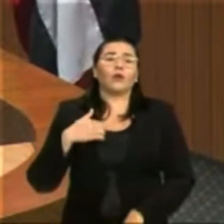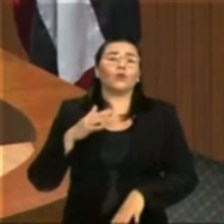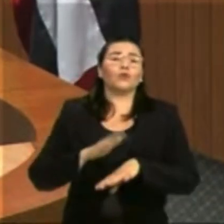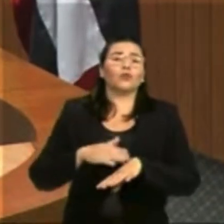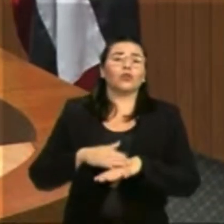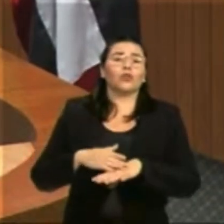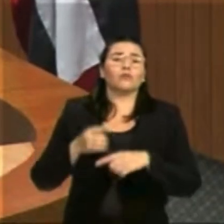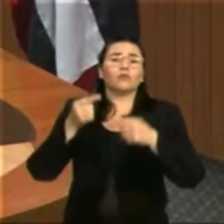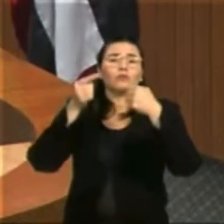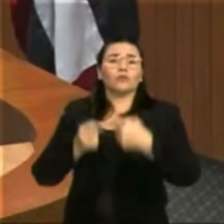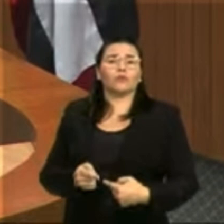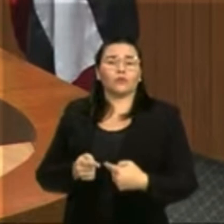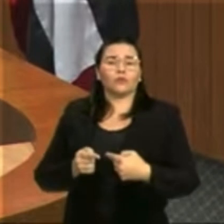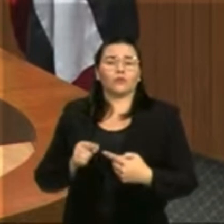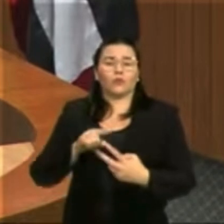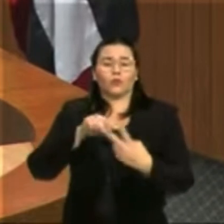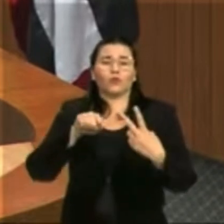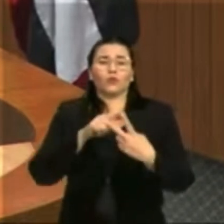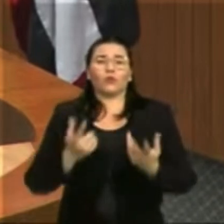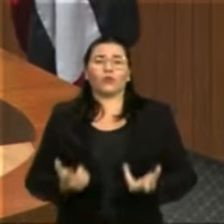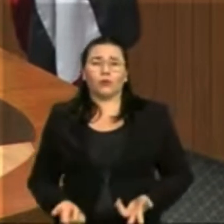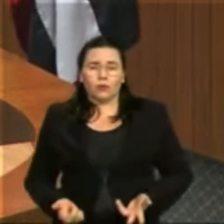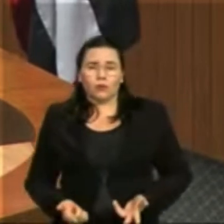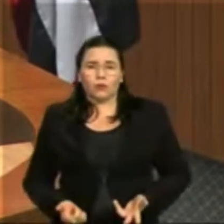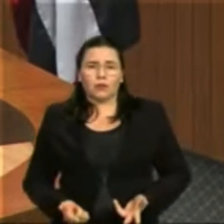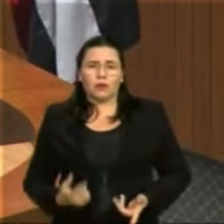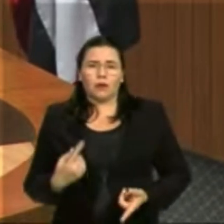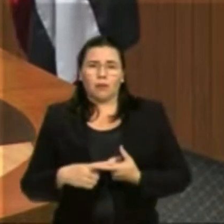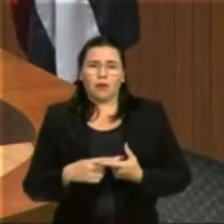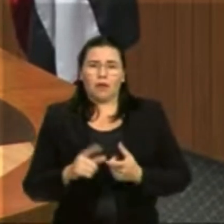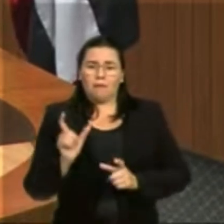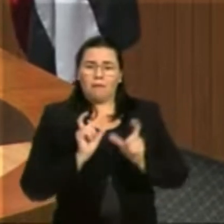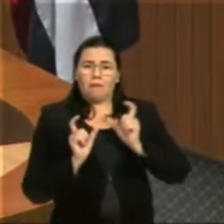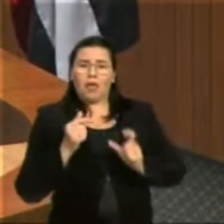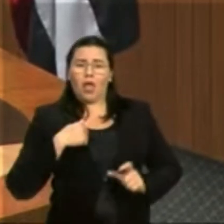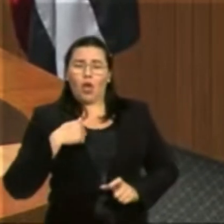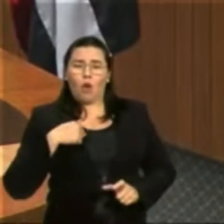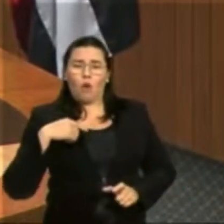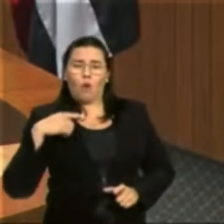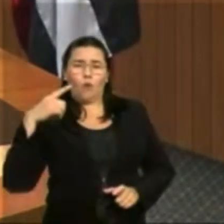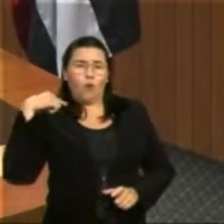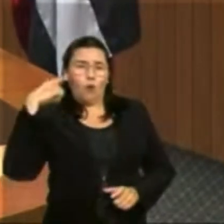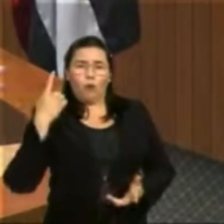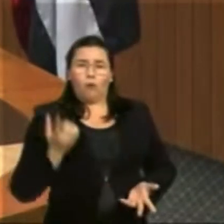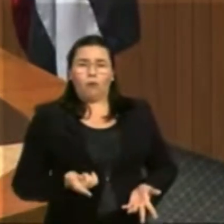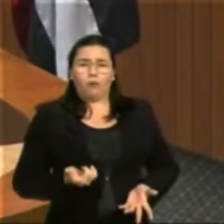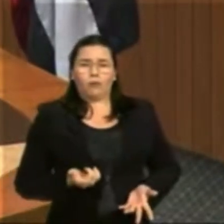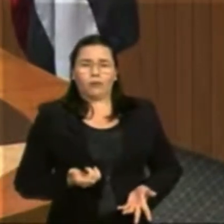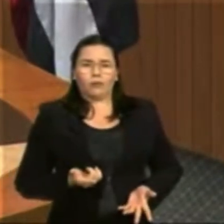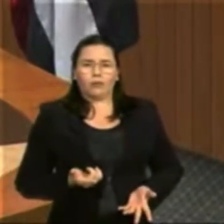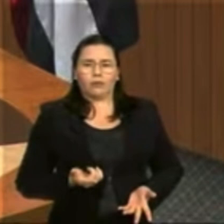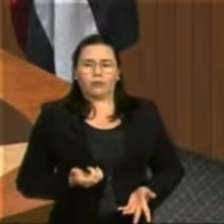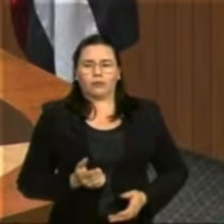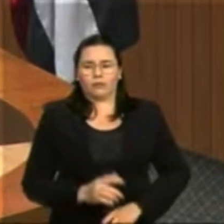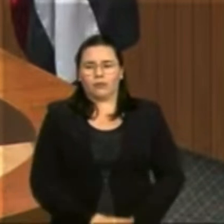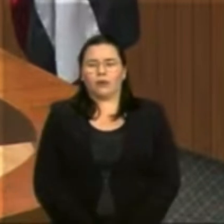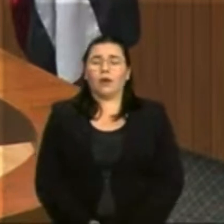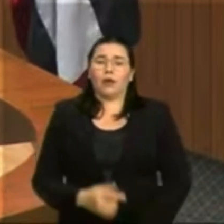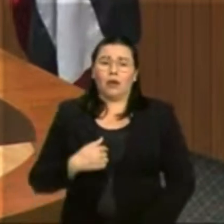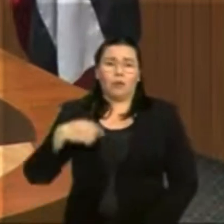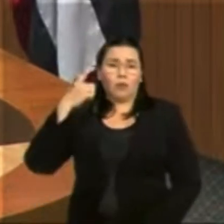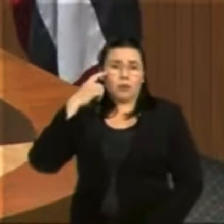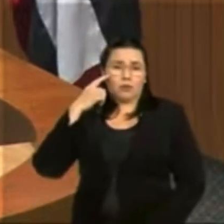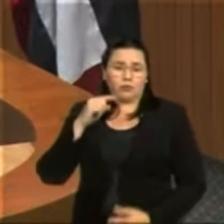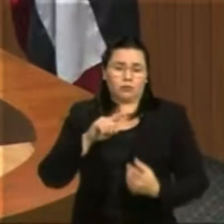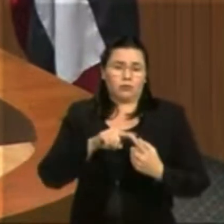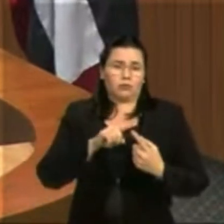comigo, eu dou conta dos dois, porque um não aguenta um espirro, e o outro é